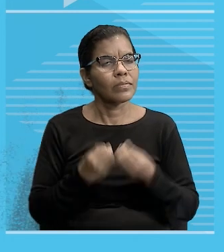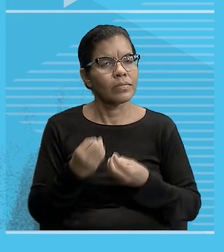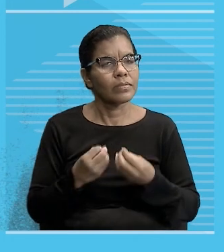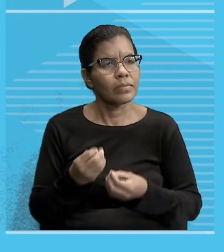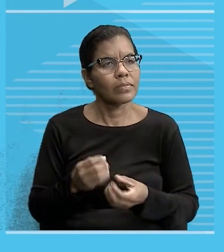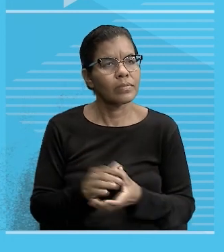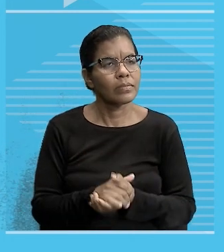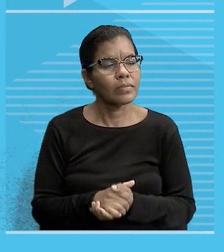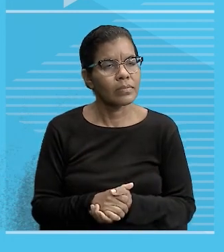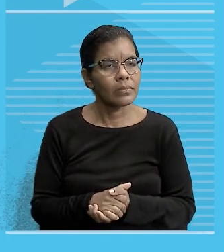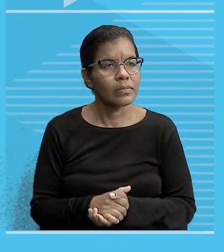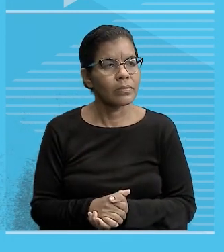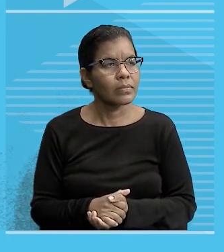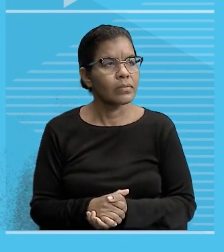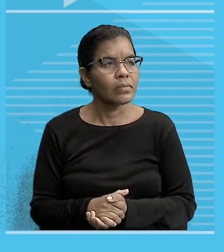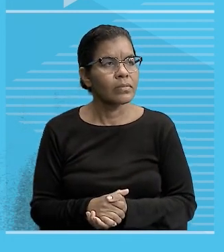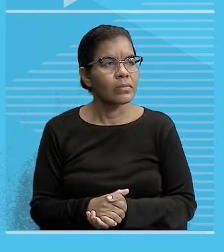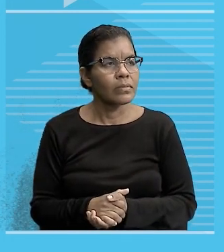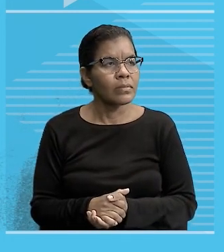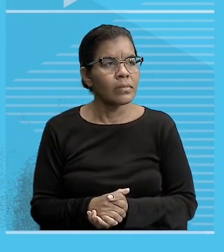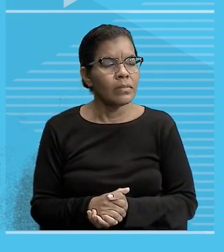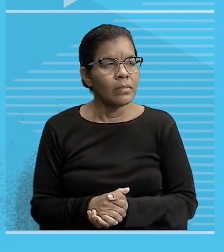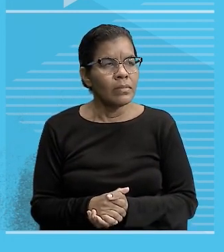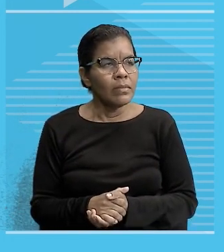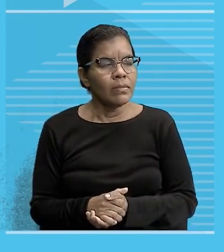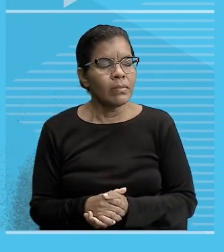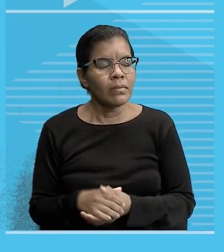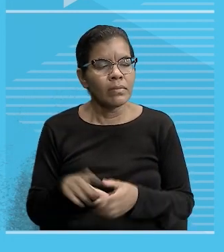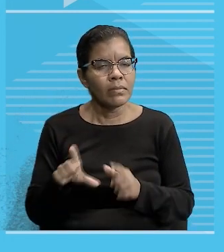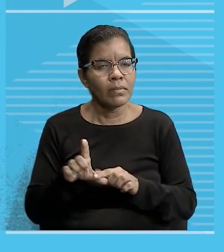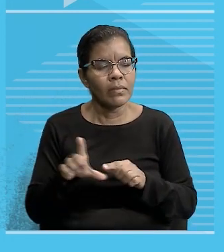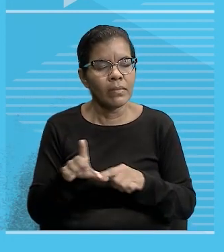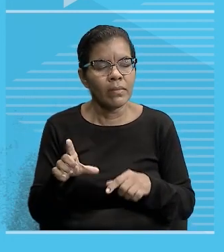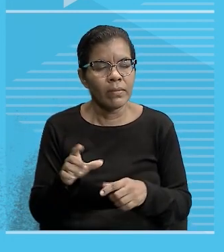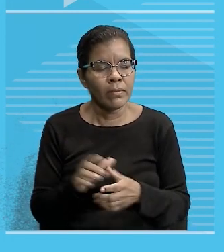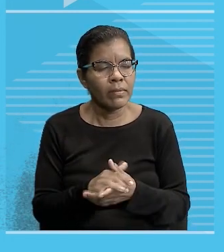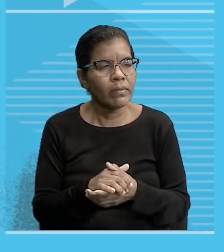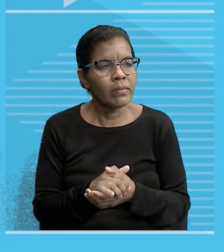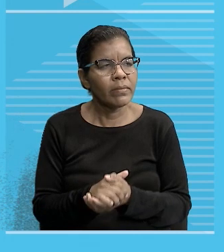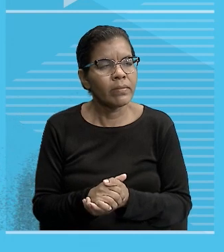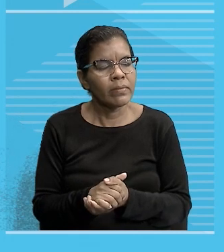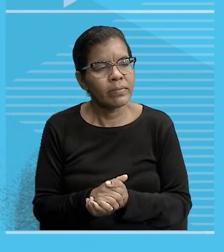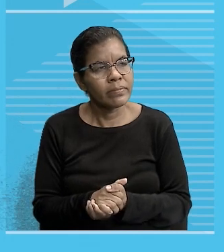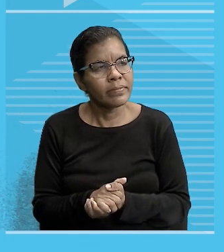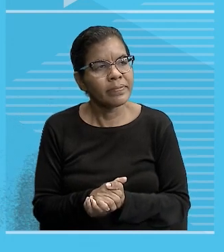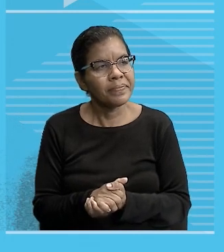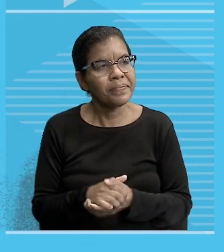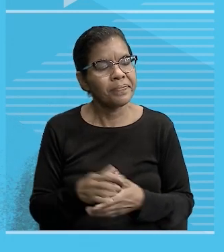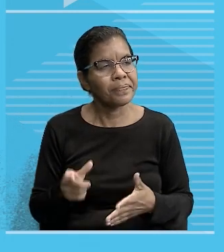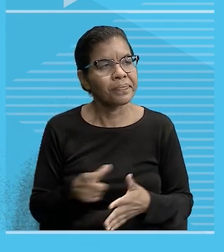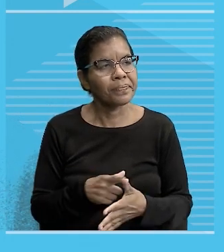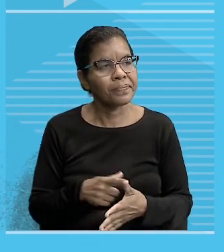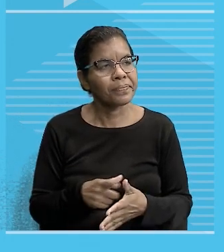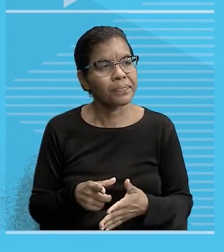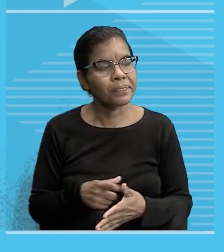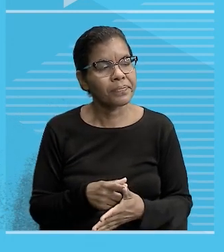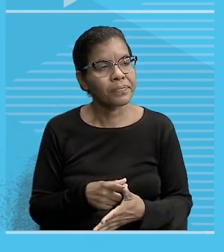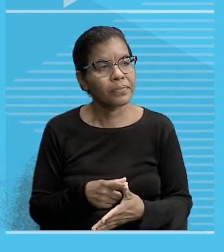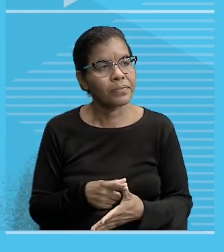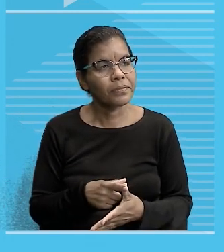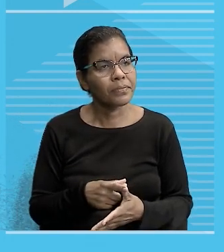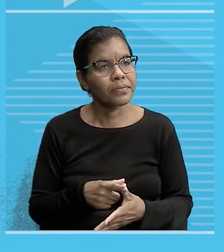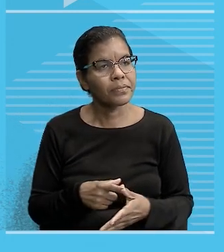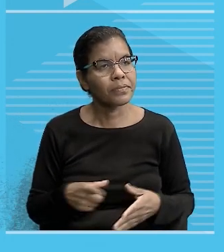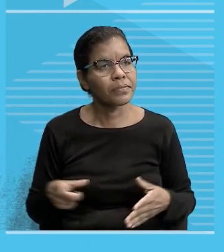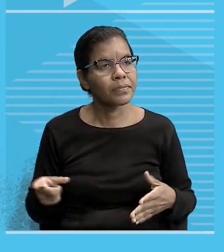chamam são senso de letra A senso de Descartes senso de organização senso de limpeza senso de arrumação de